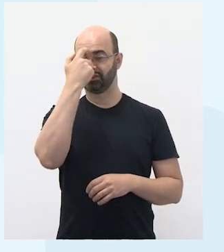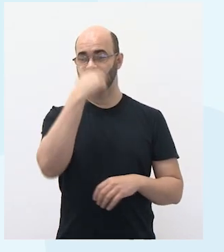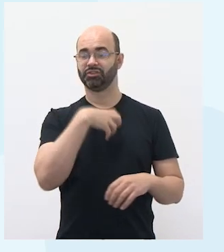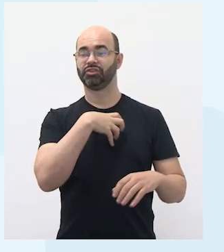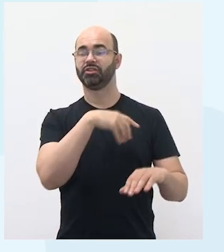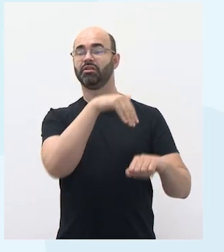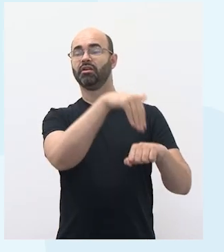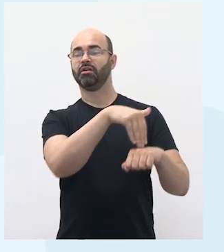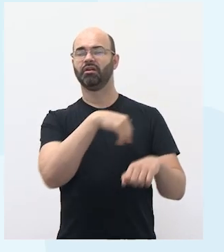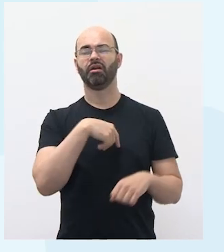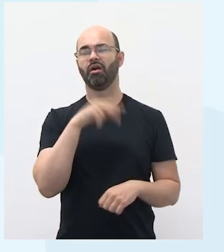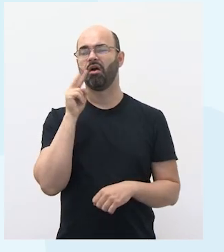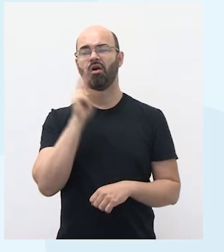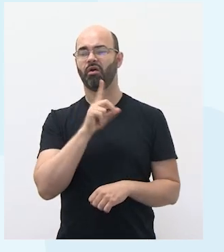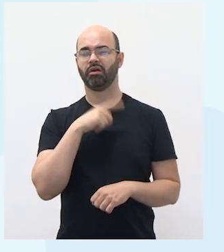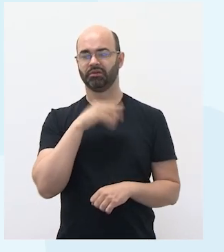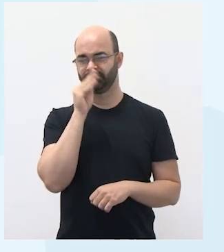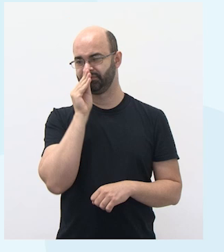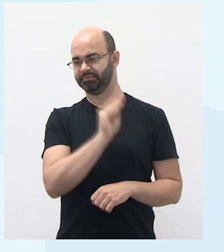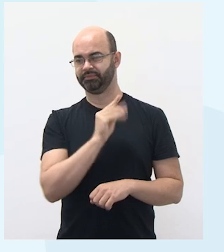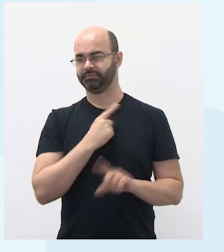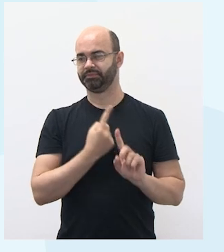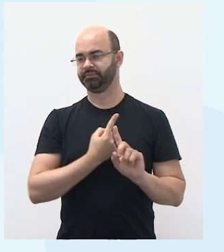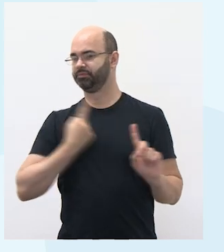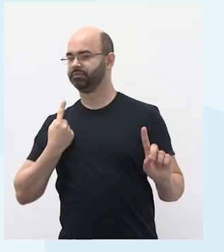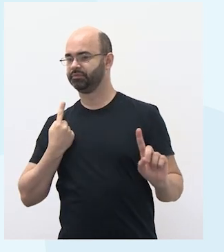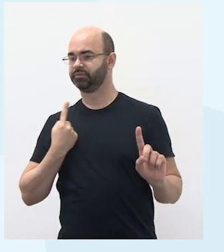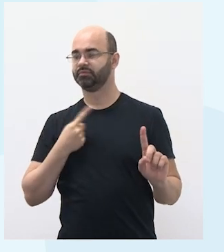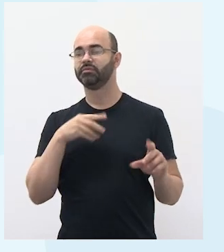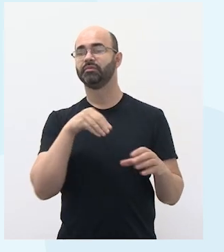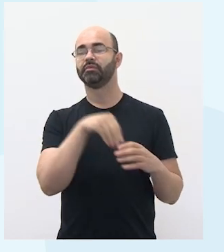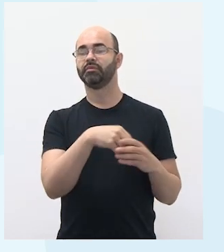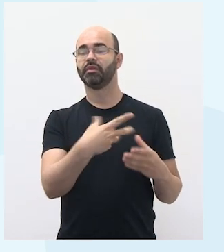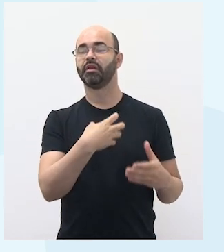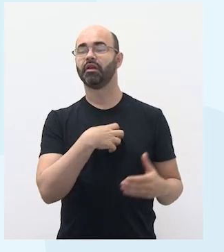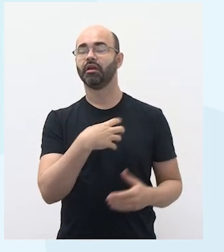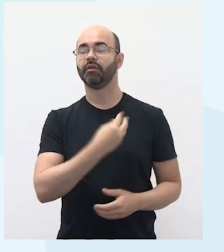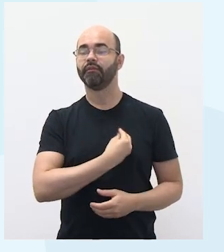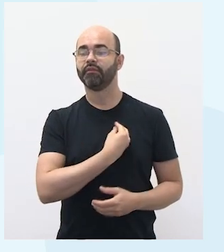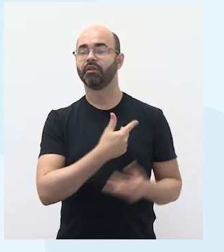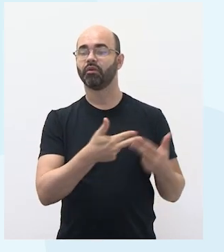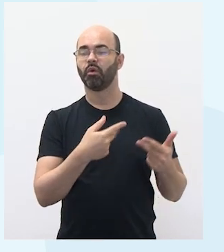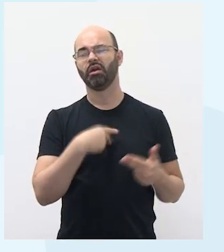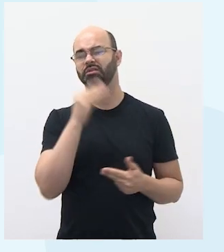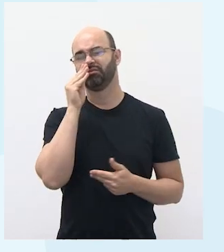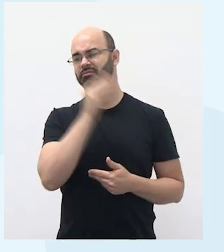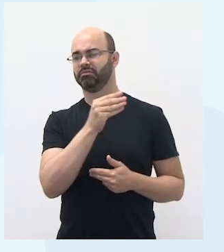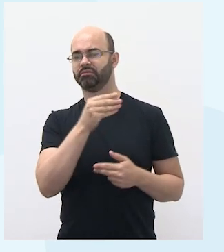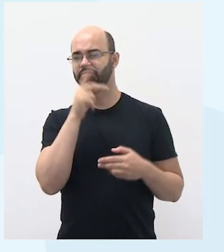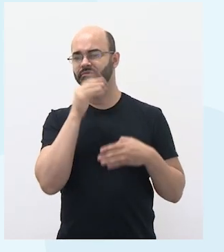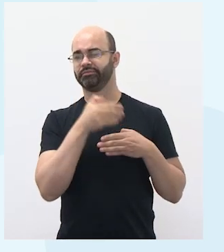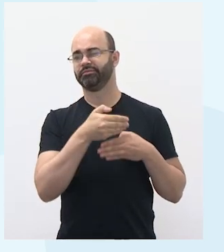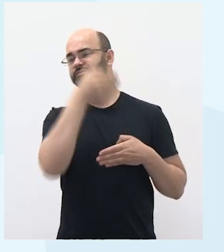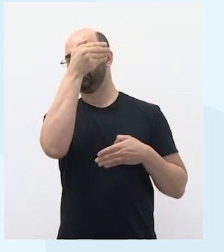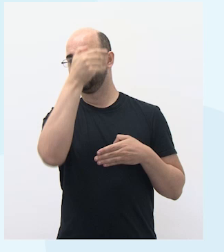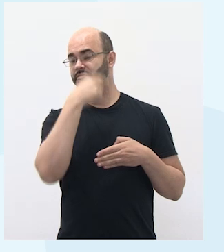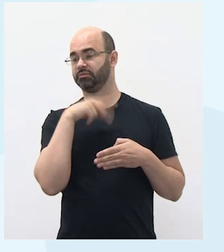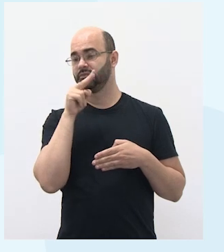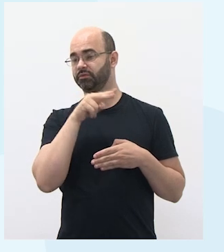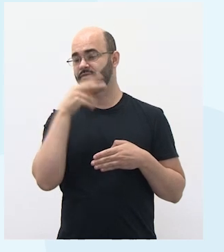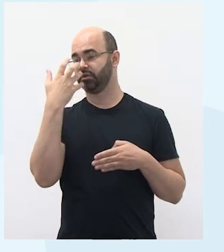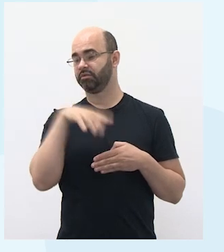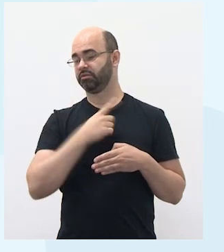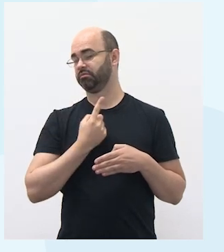ser tratados como os casos específicos, mas é sempre importante a gente lembrar do que fez chegar a